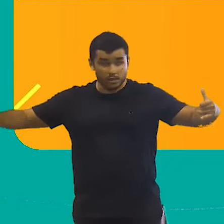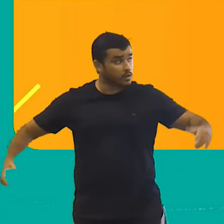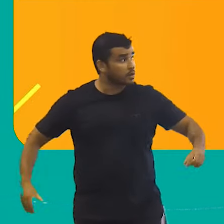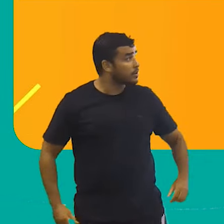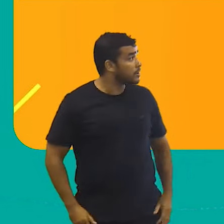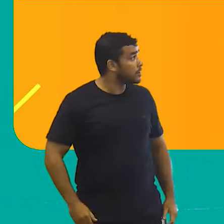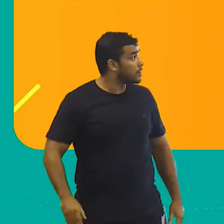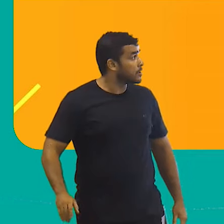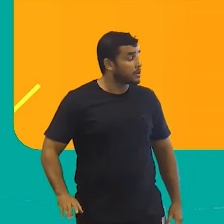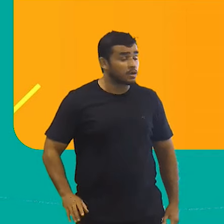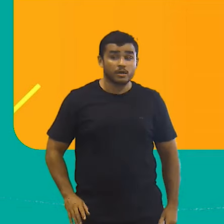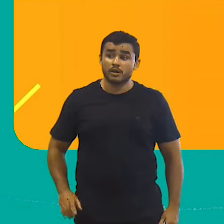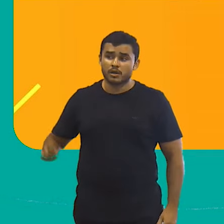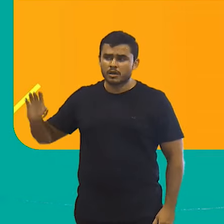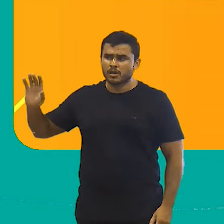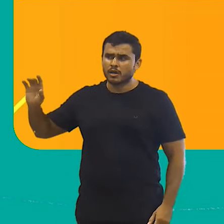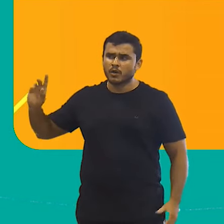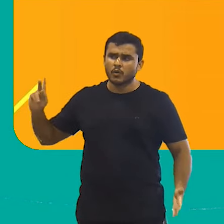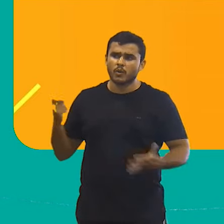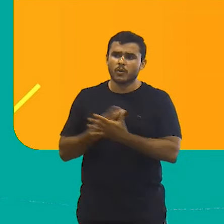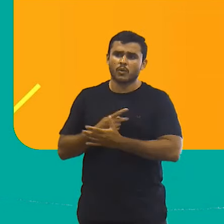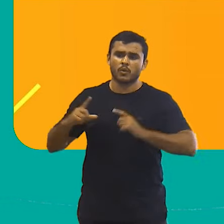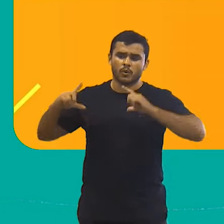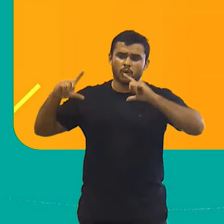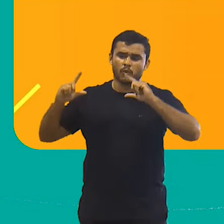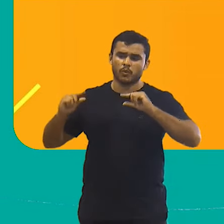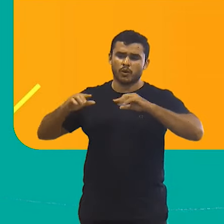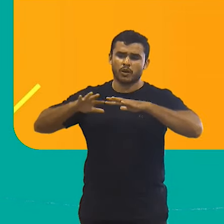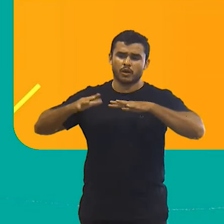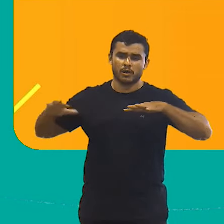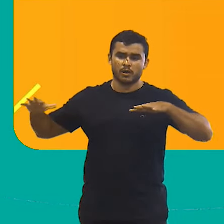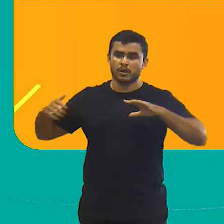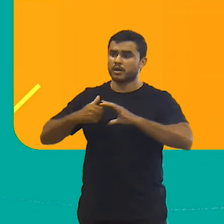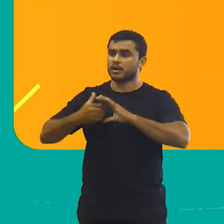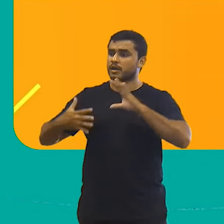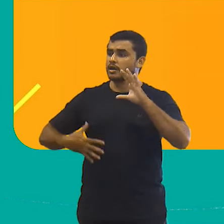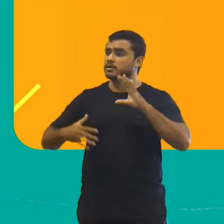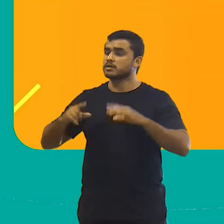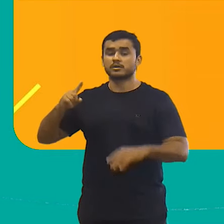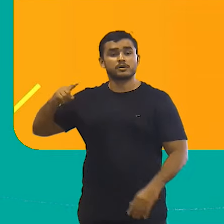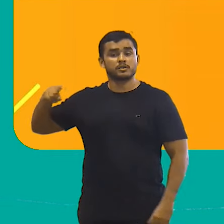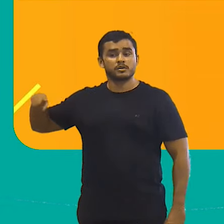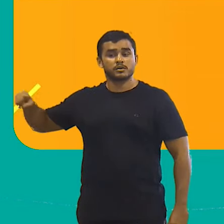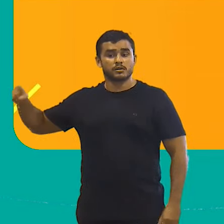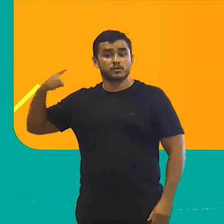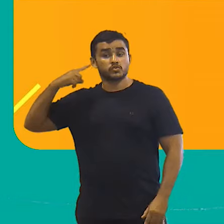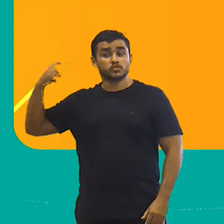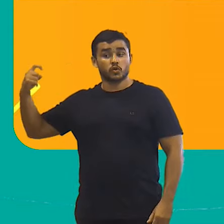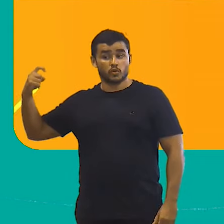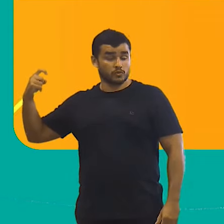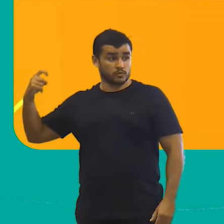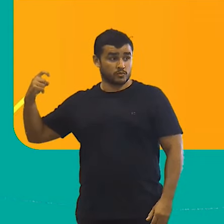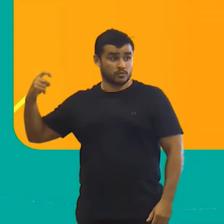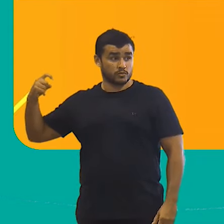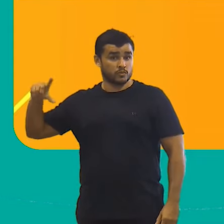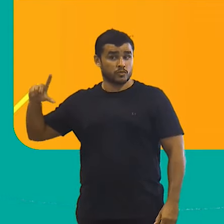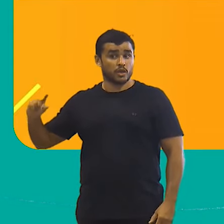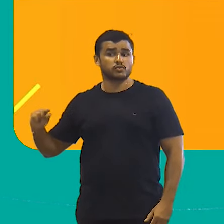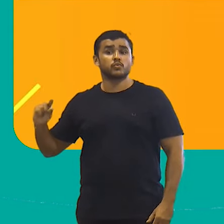ocorre a redução de qual característica da onda sonora? Sei lá,